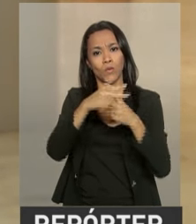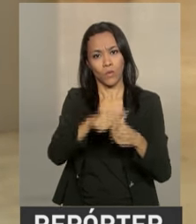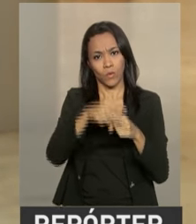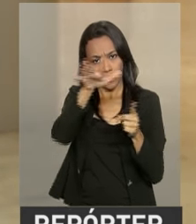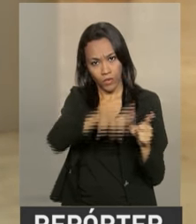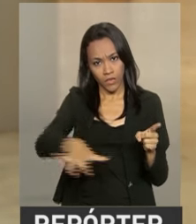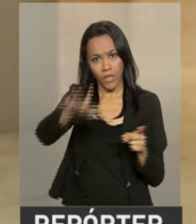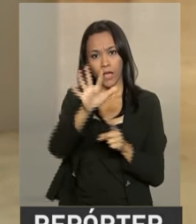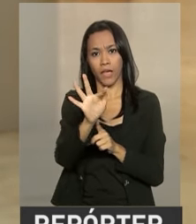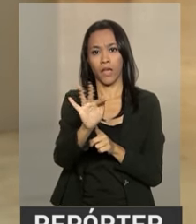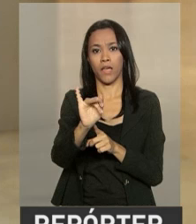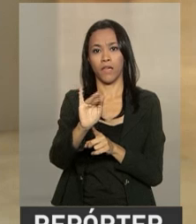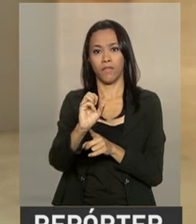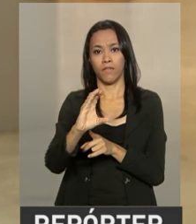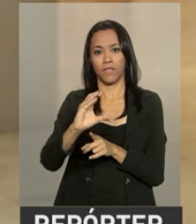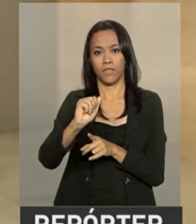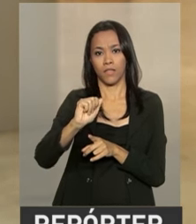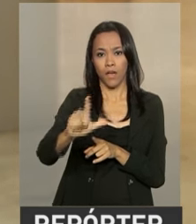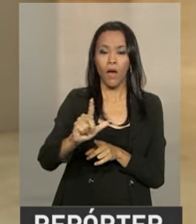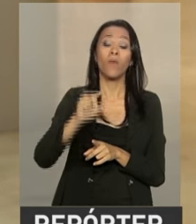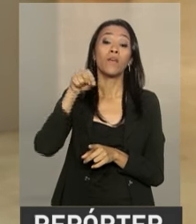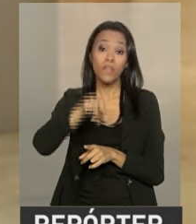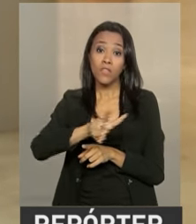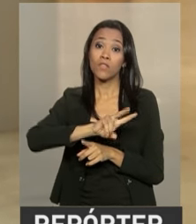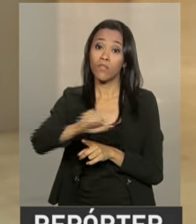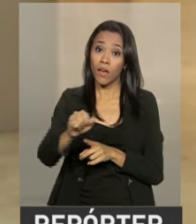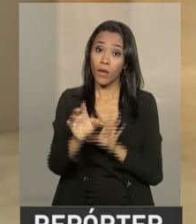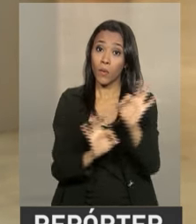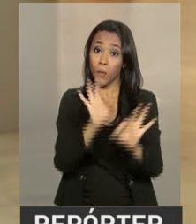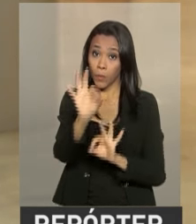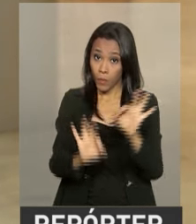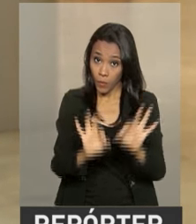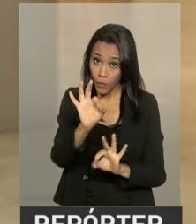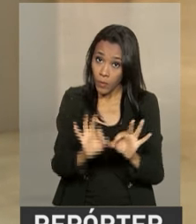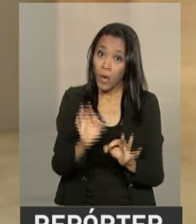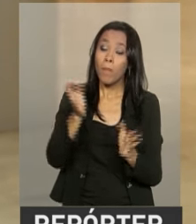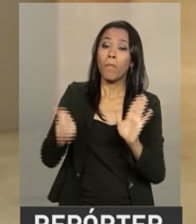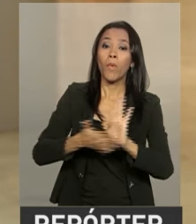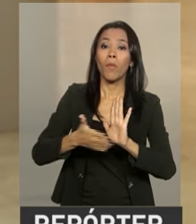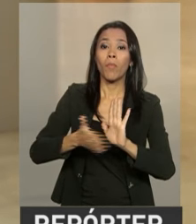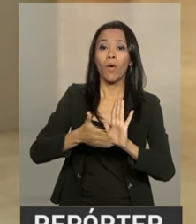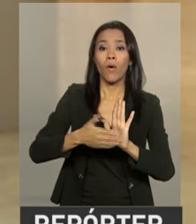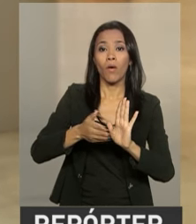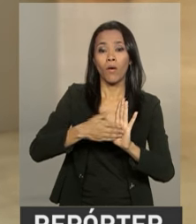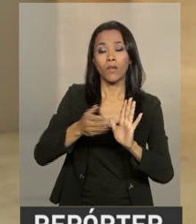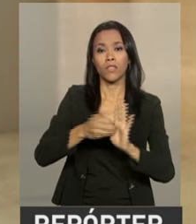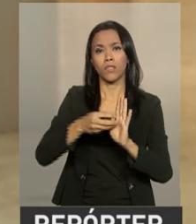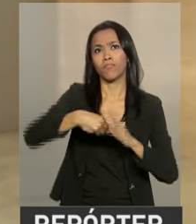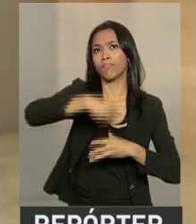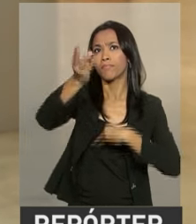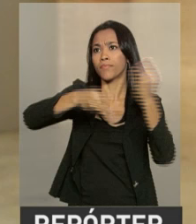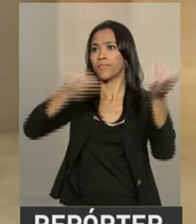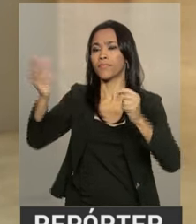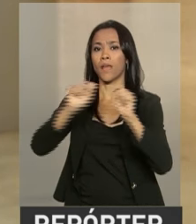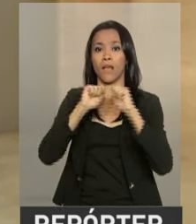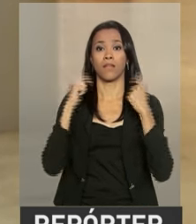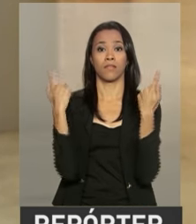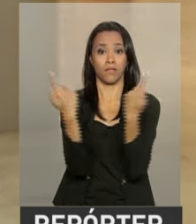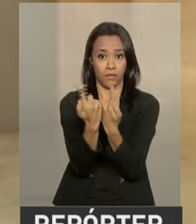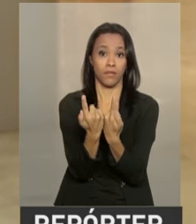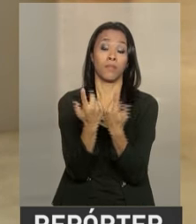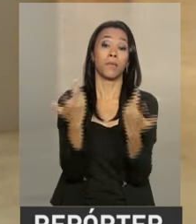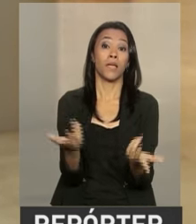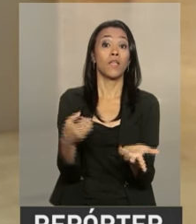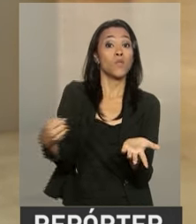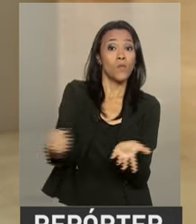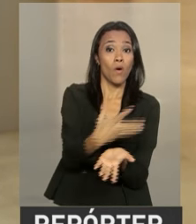medidas serão implementadas mediante o envio de propostas às assembleias legislativas para a instituição